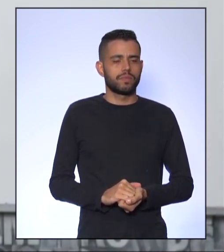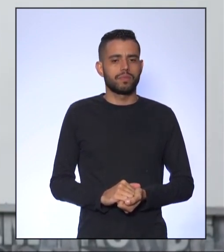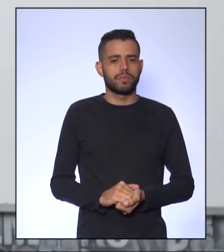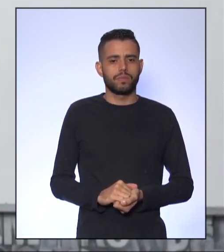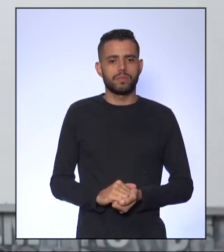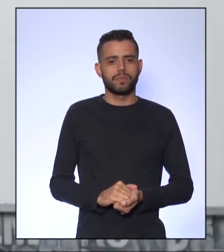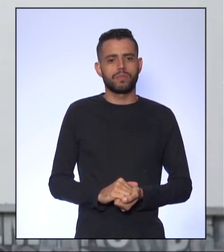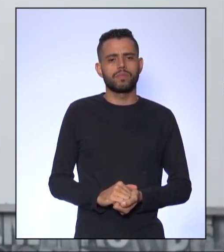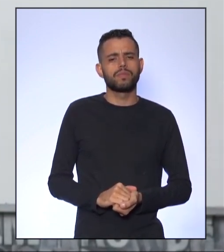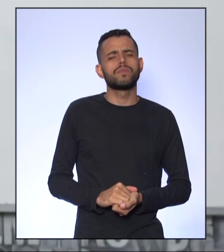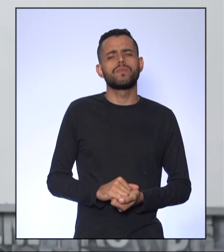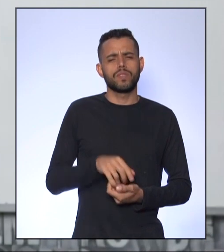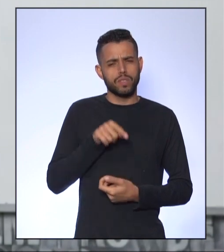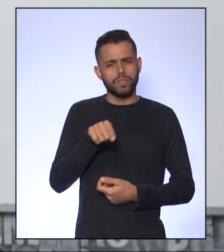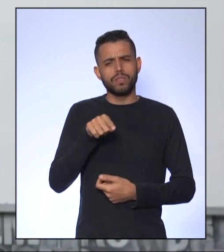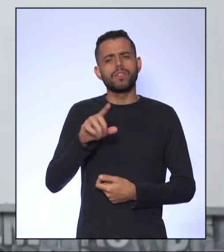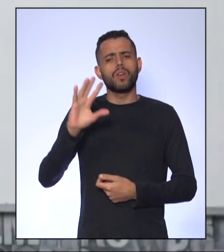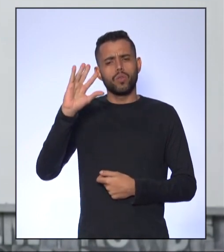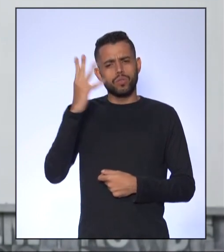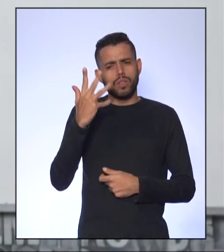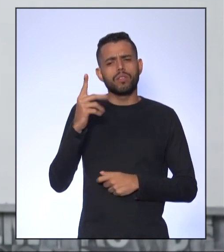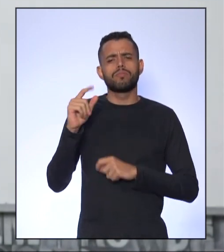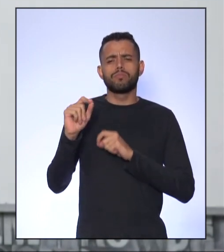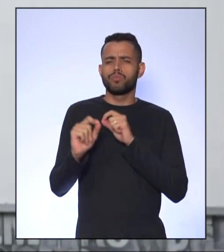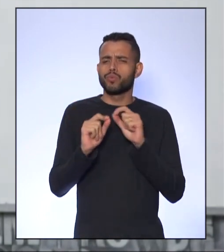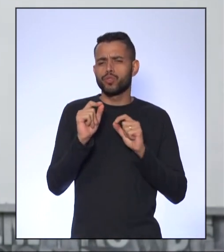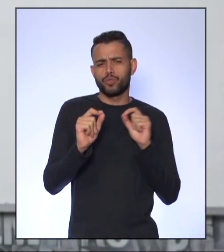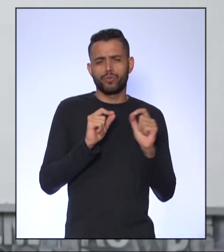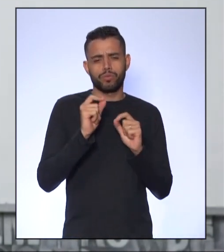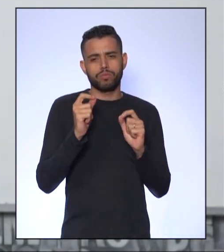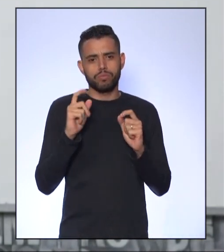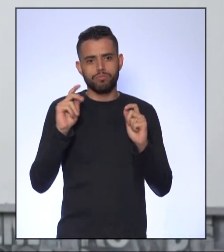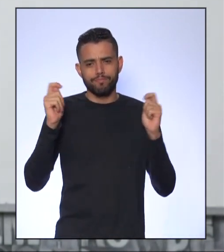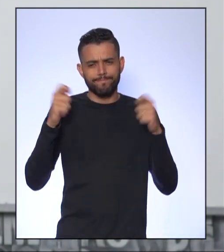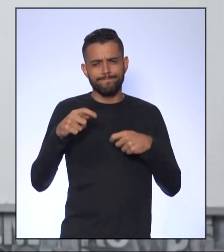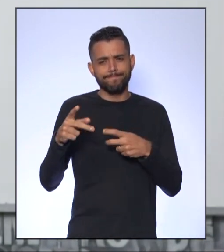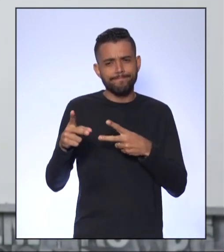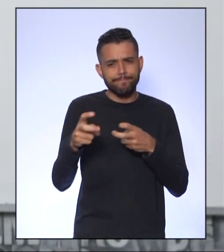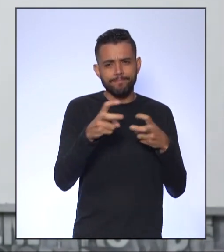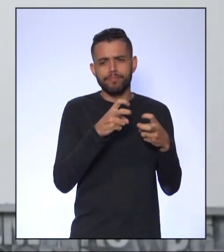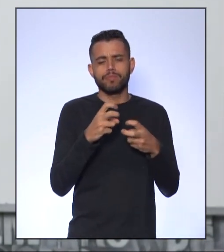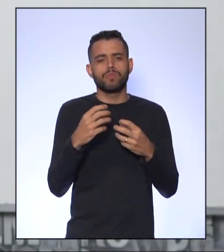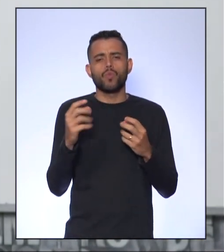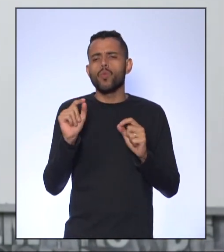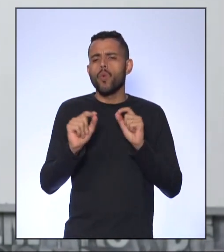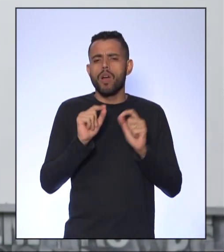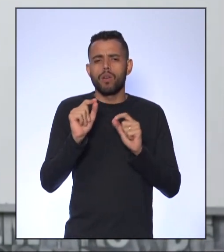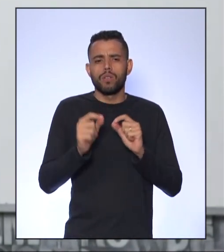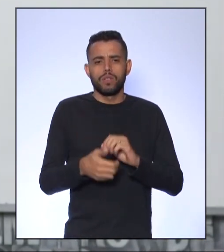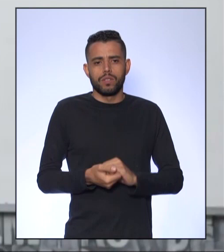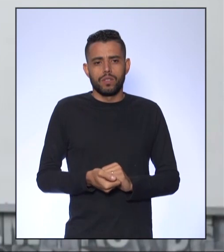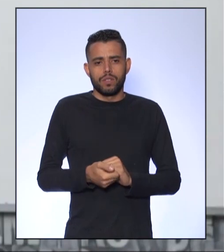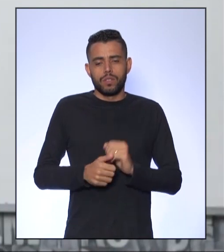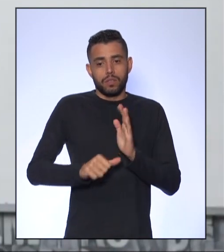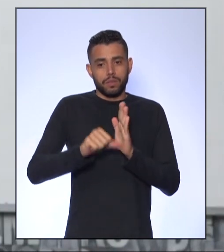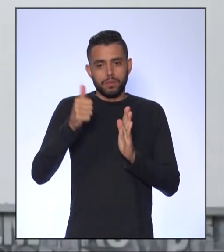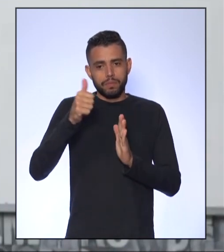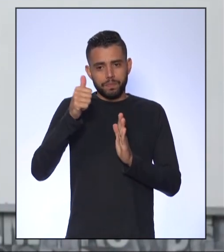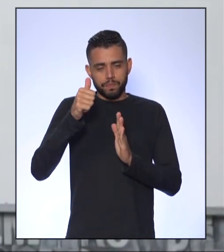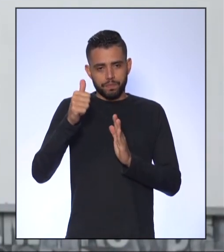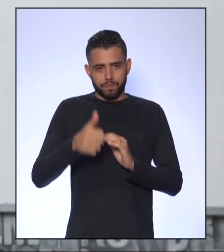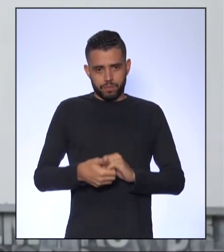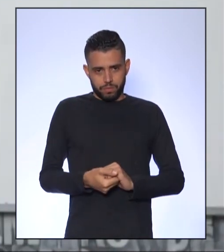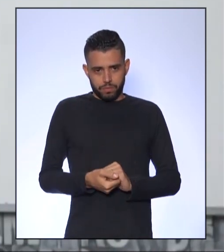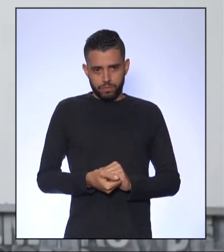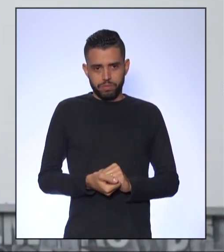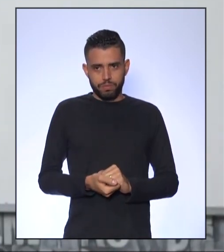por alguns motivos que são bem visíveis. Tá? Quais? Primeira coisa, vamos jogar